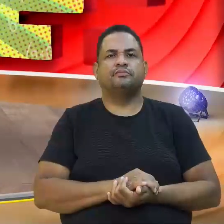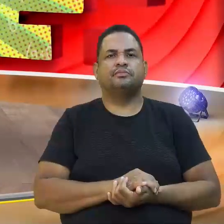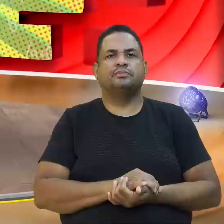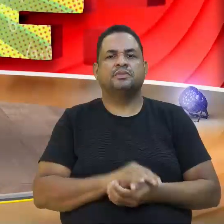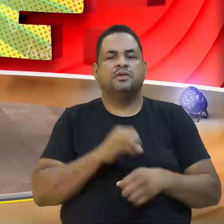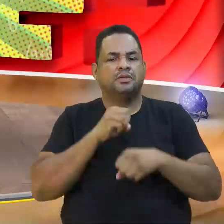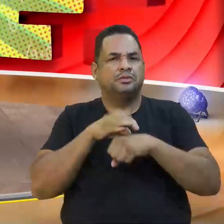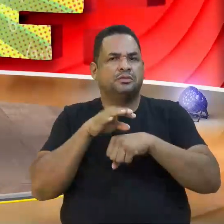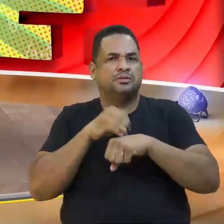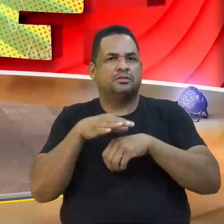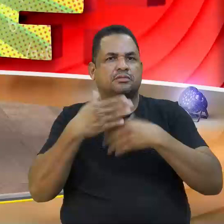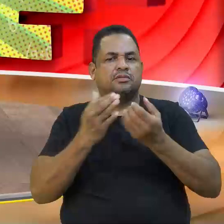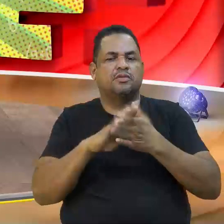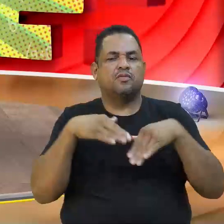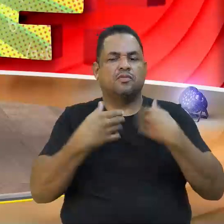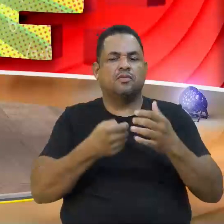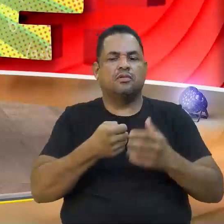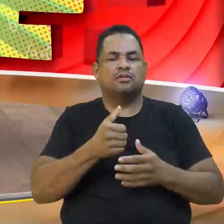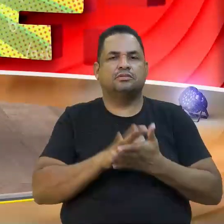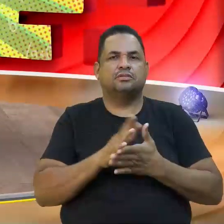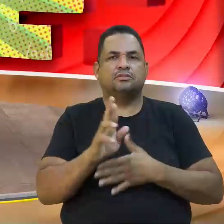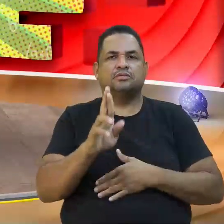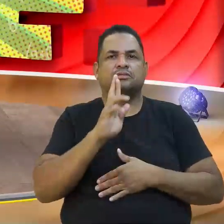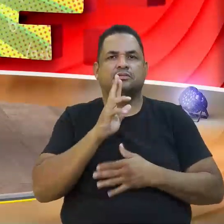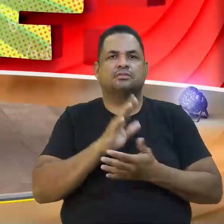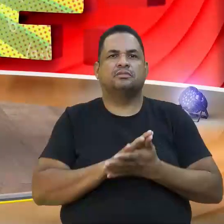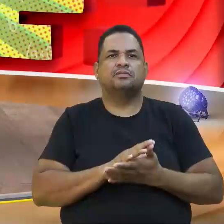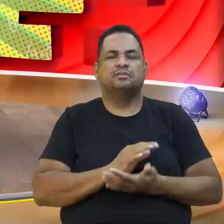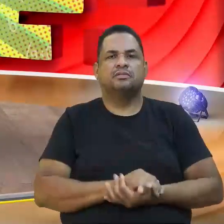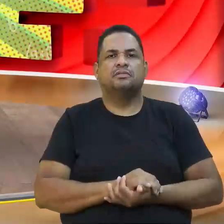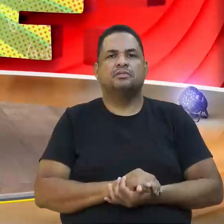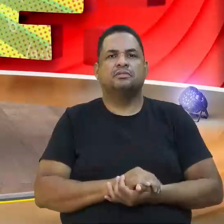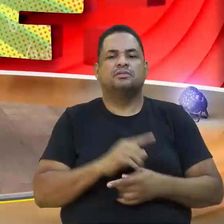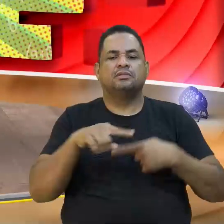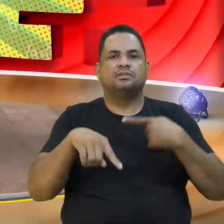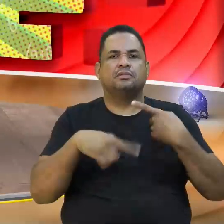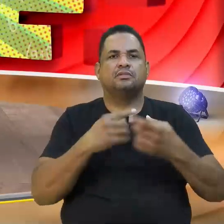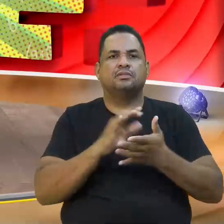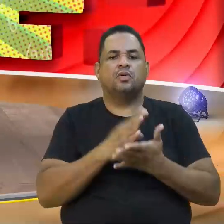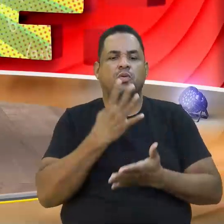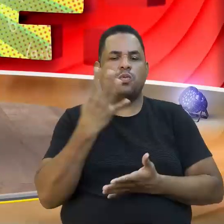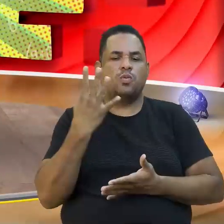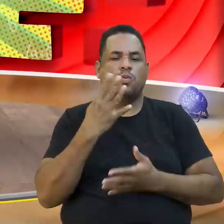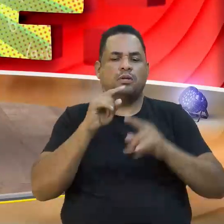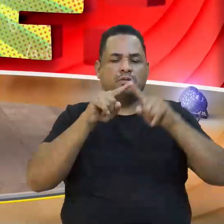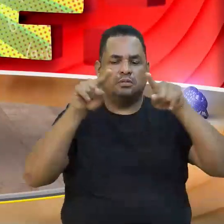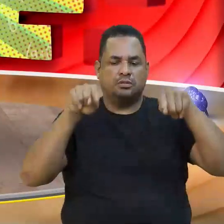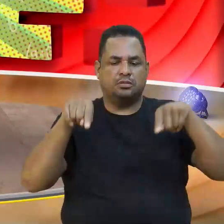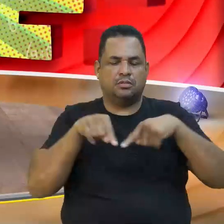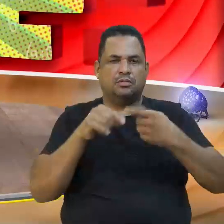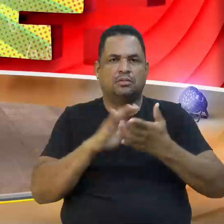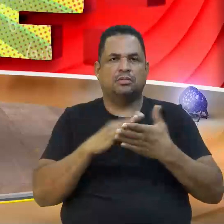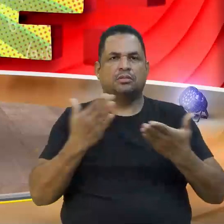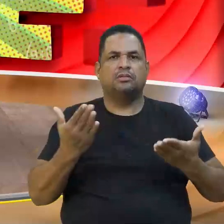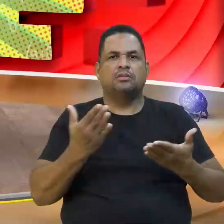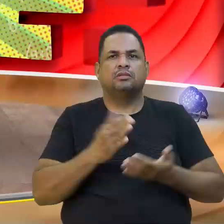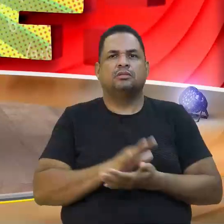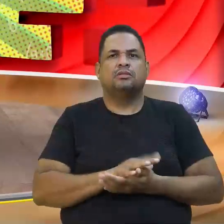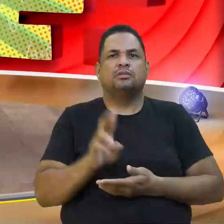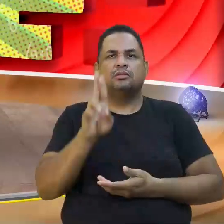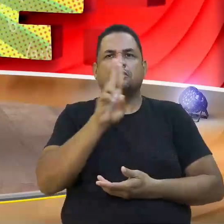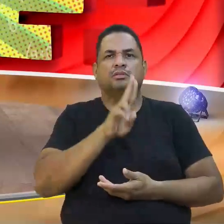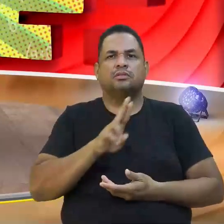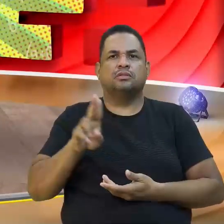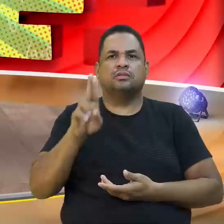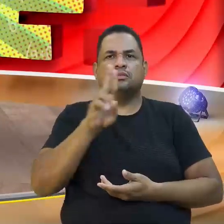deu quase a resposta para os meninos. A próxima etapa, então, para fazer 4 quadrados, com certeza, né, professor Maurício? Vai usar quantos? Vamos ver?